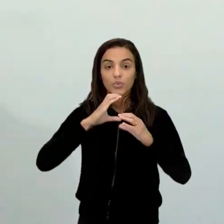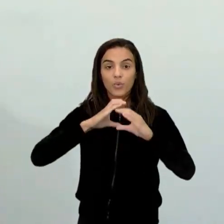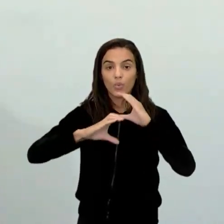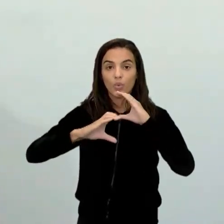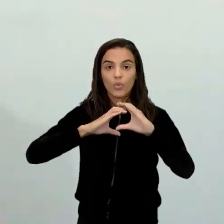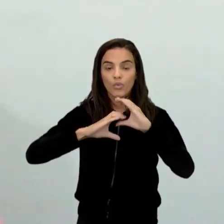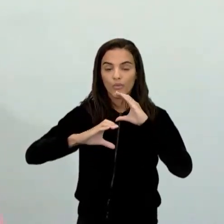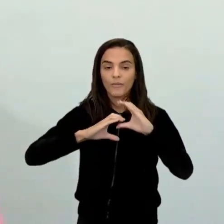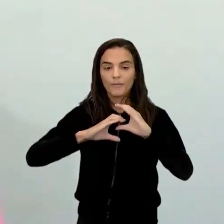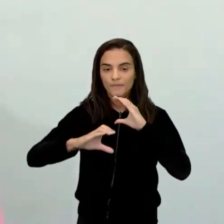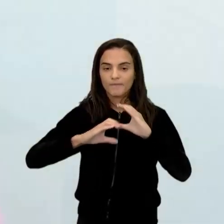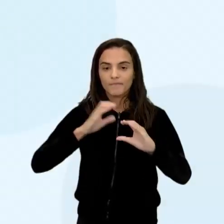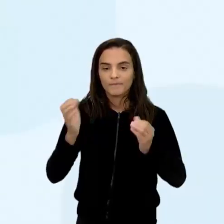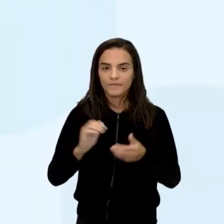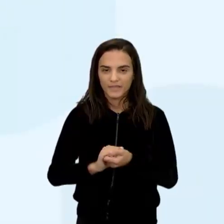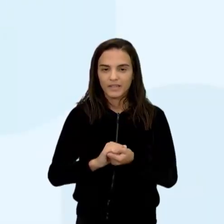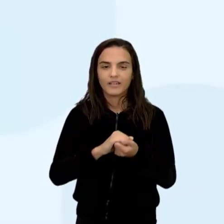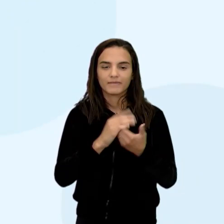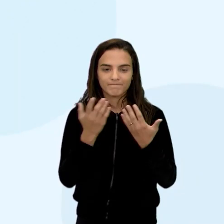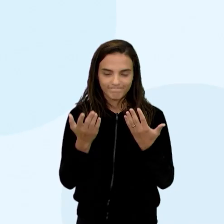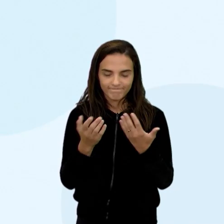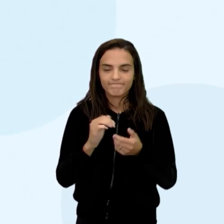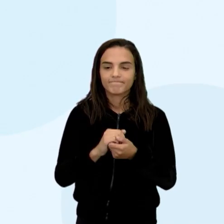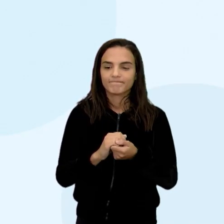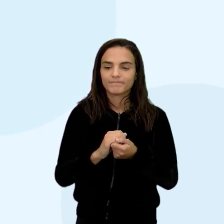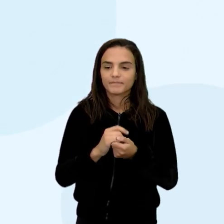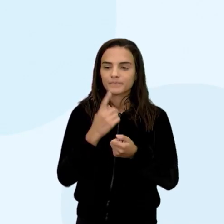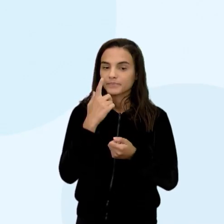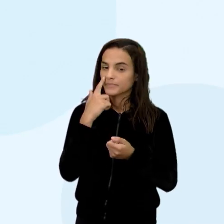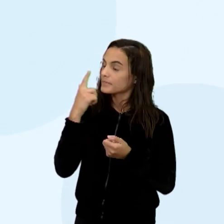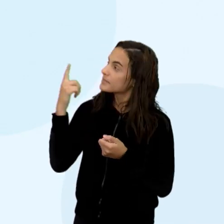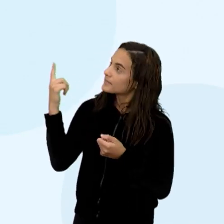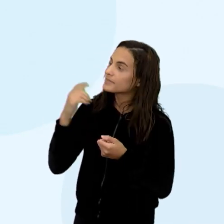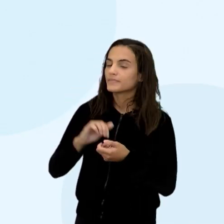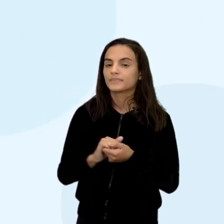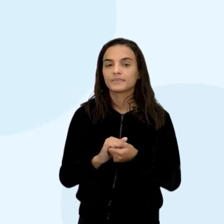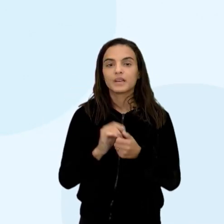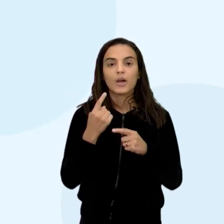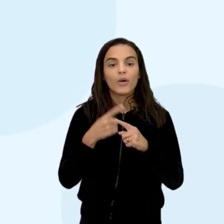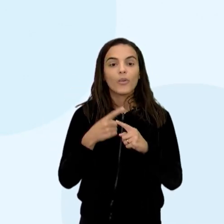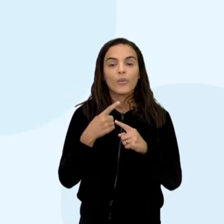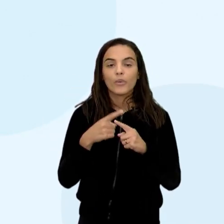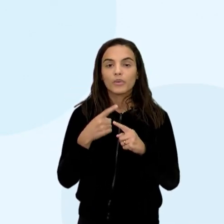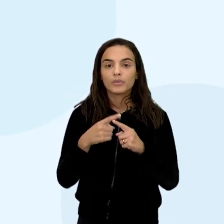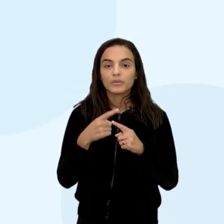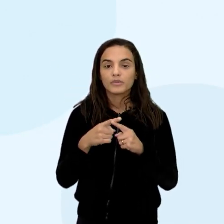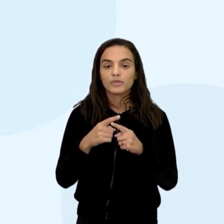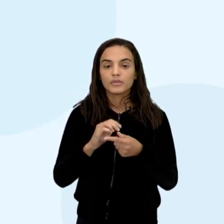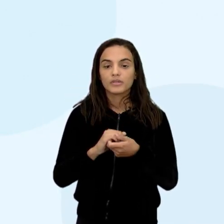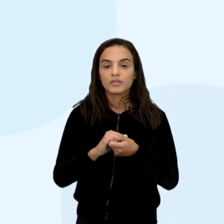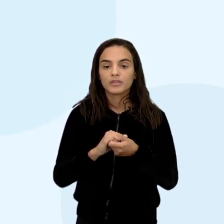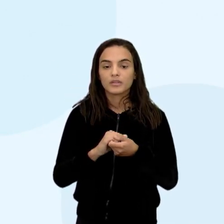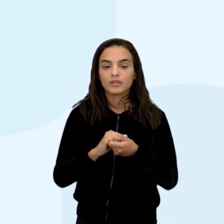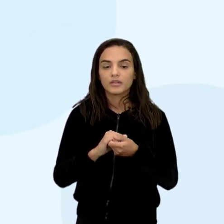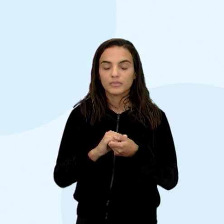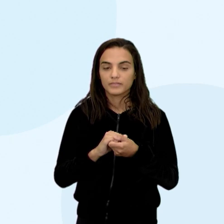comunicação aumentativa alternativa. Ela fala... Por que é... Para quem você quer enviar?